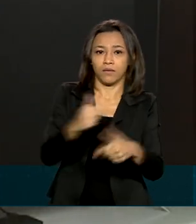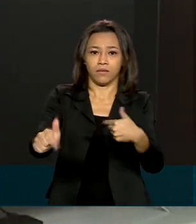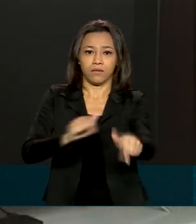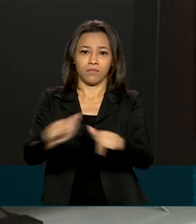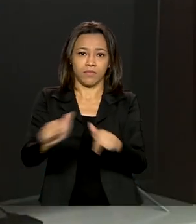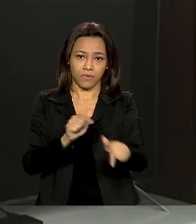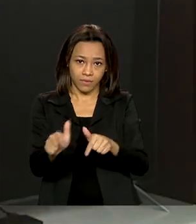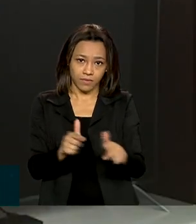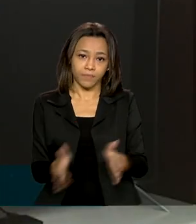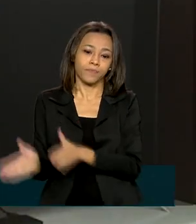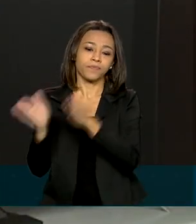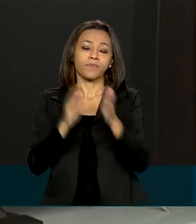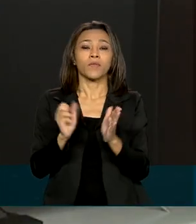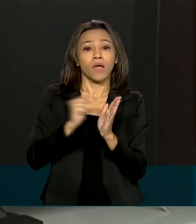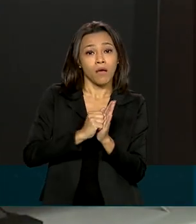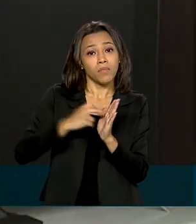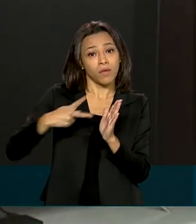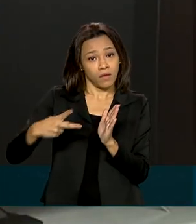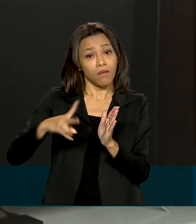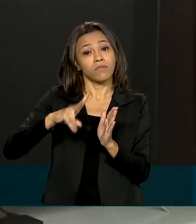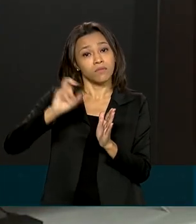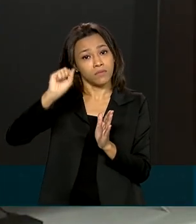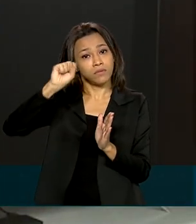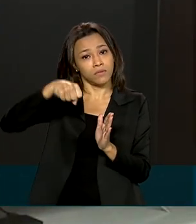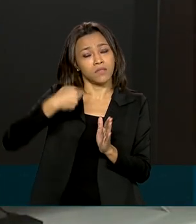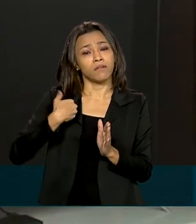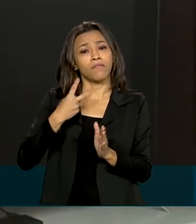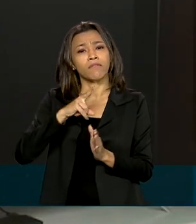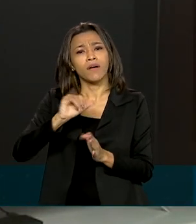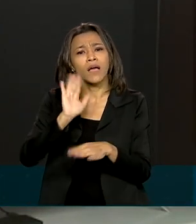É um aplicativo que vai ajudar, sim, a vida dos empregadores no dia a dia. Mário Avelino